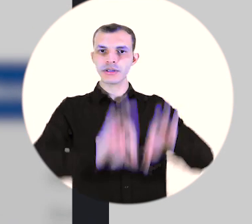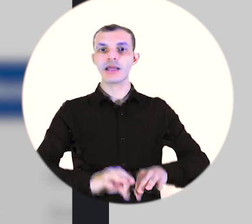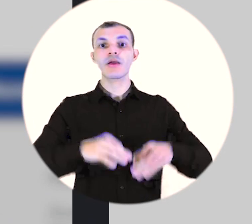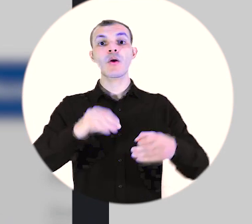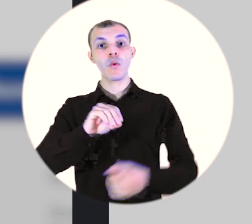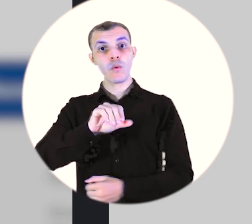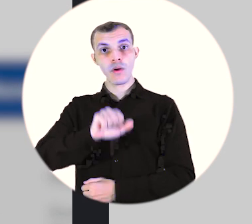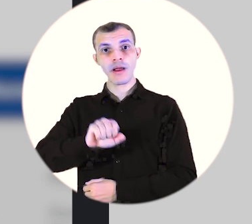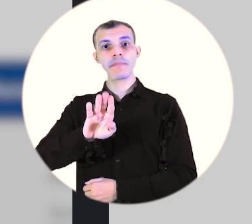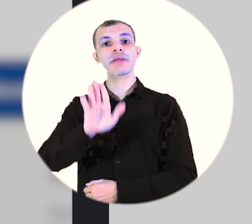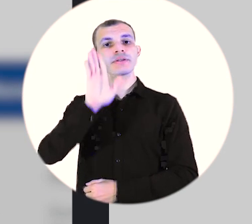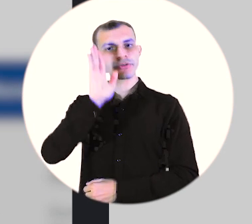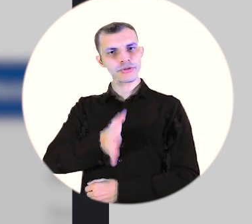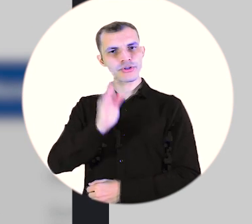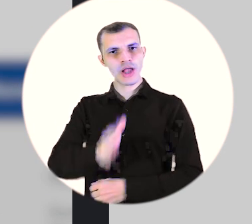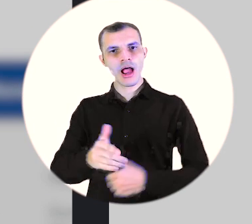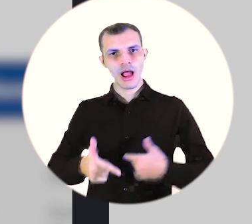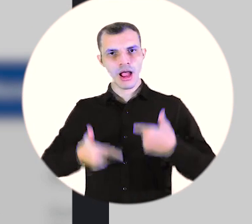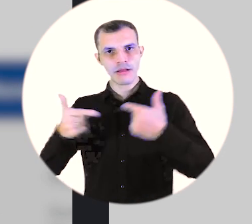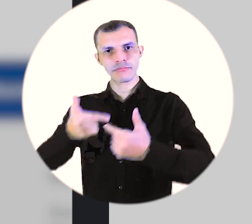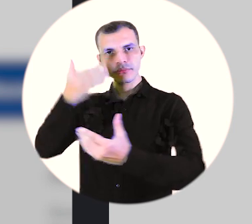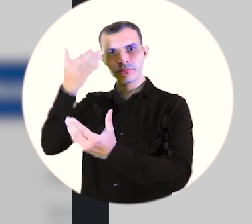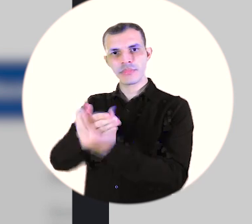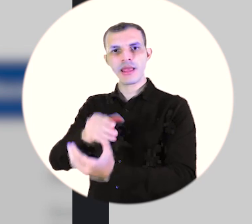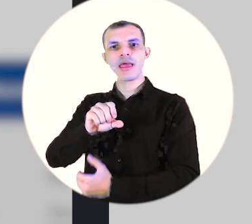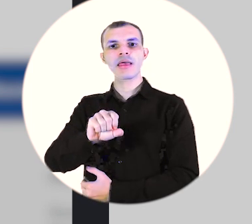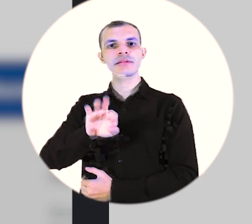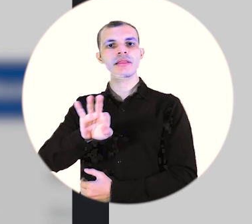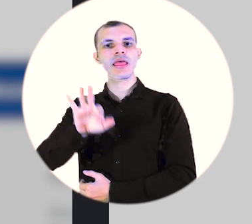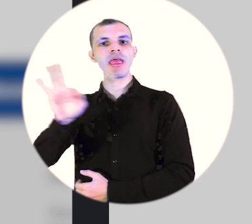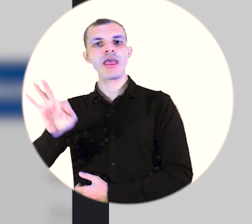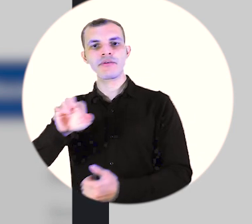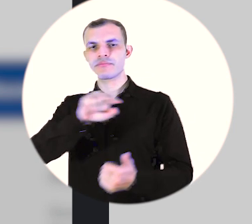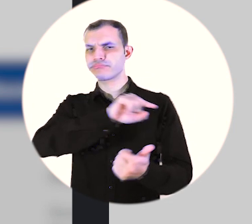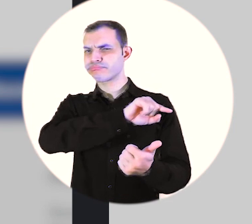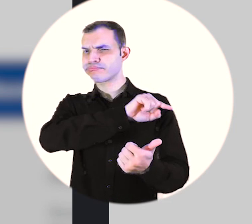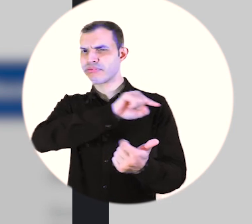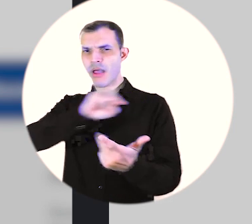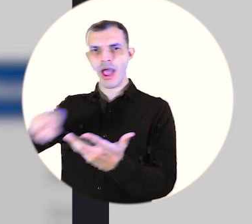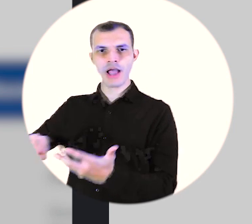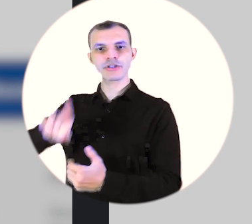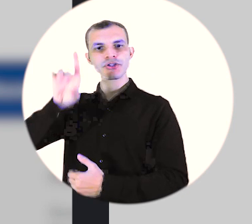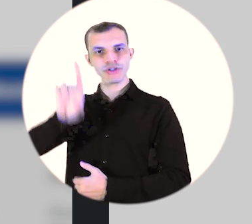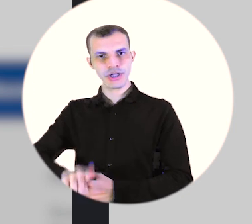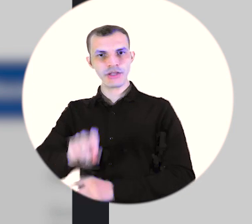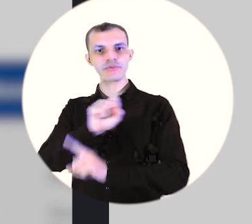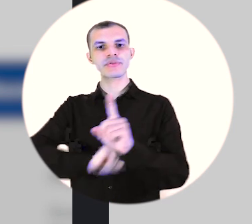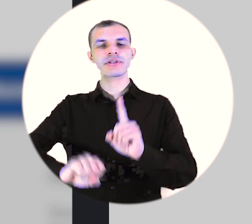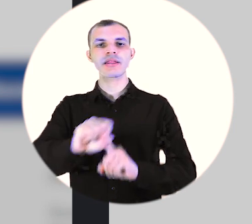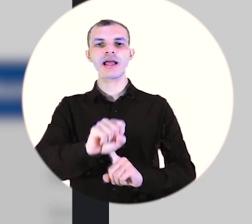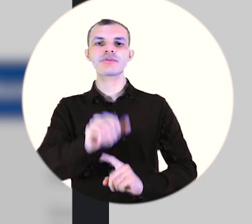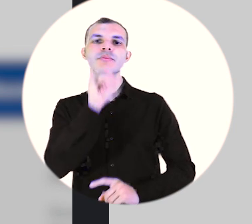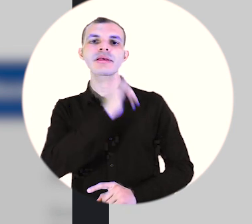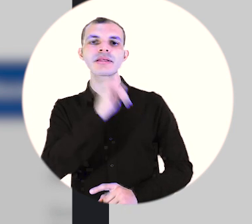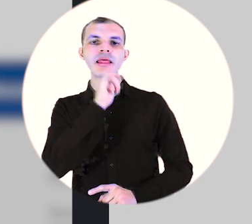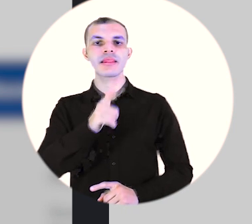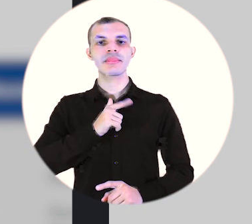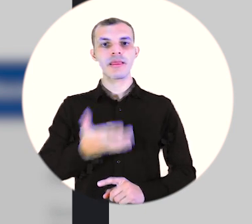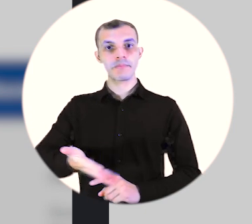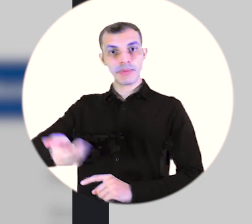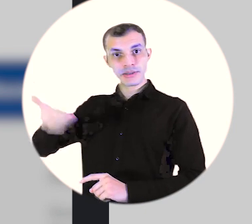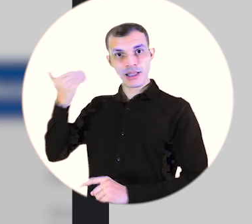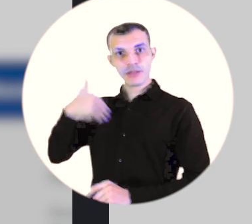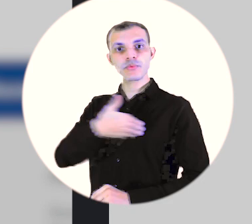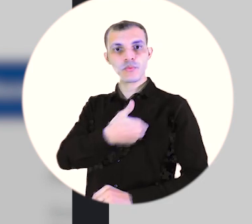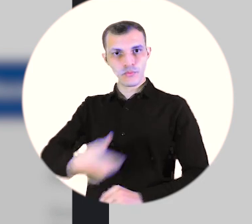OAB já ingressou perante o STF com diversas ações voltadas a assegurar os direitos da sociedade. Um exemplo foi a ação contra a medida